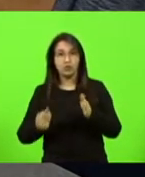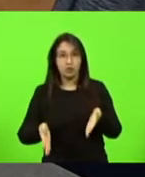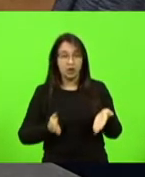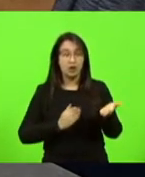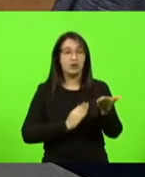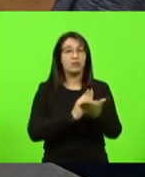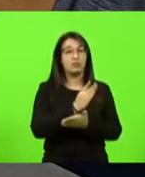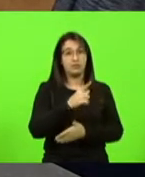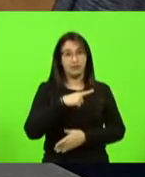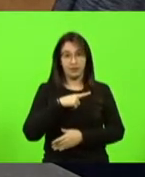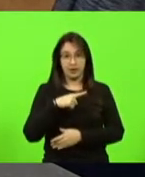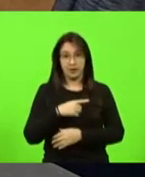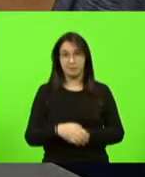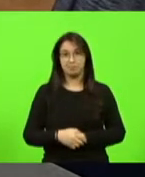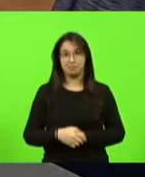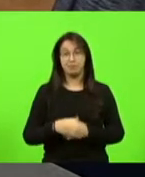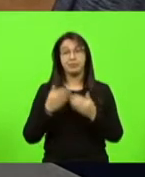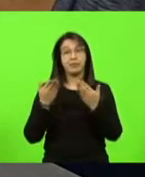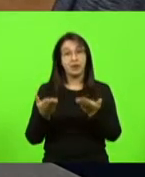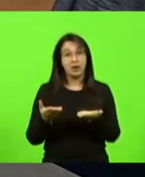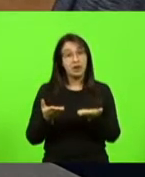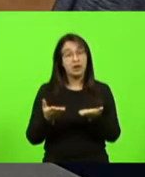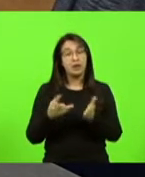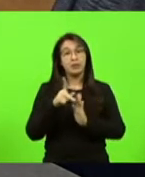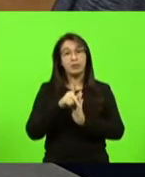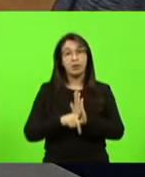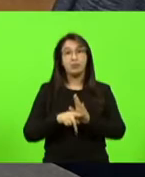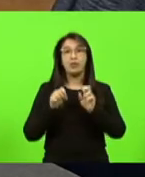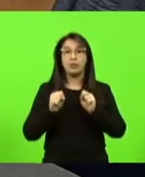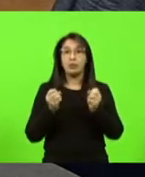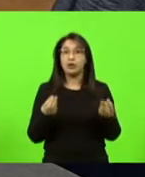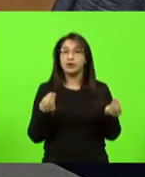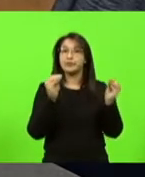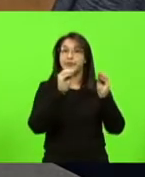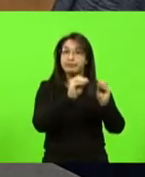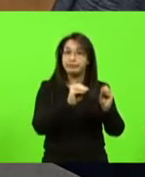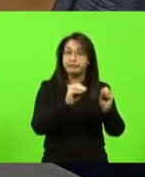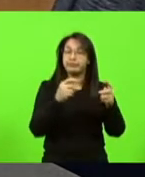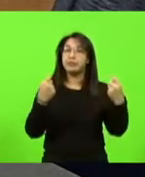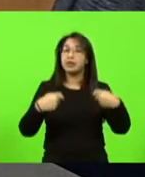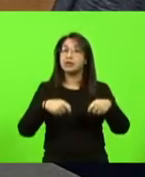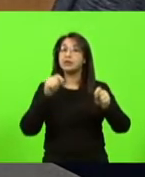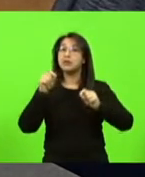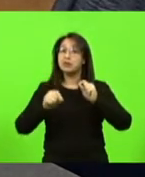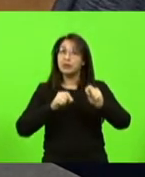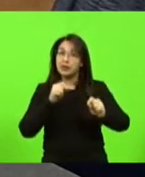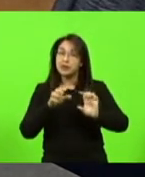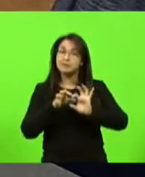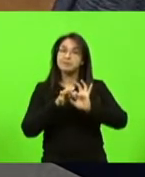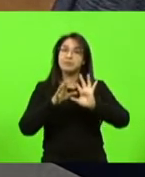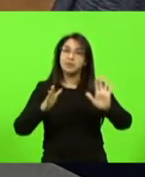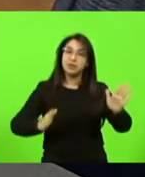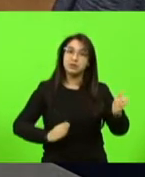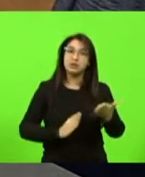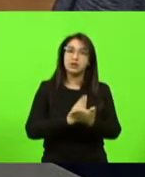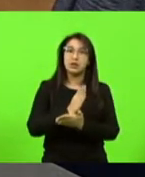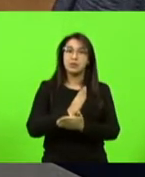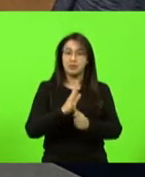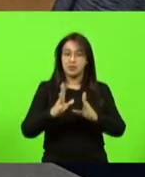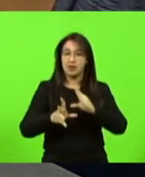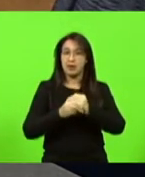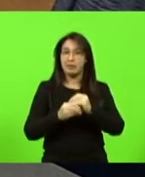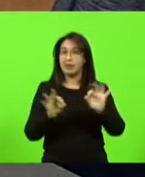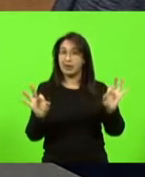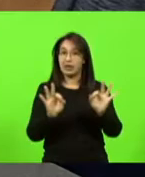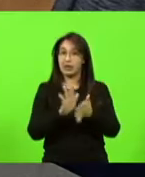ele possa ser instituído, nós vamos precisar que ele seja aprovado sem nenhuma emenda